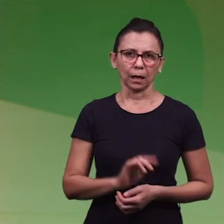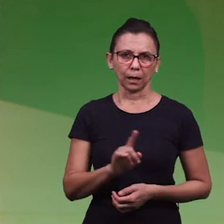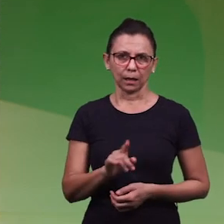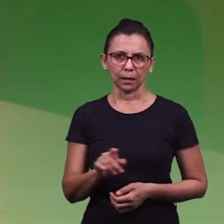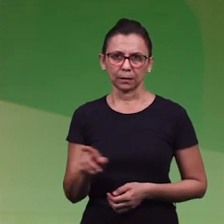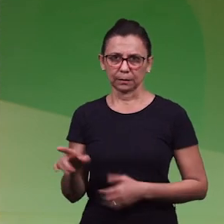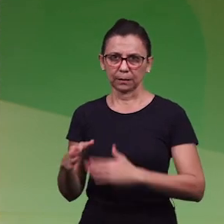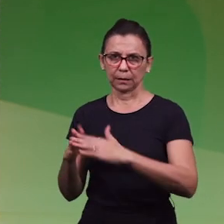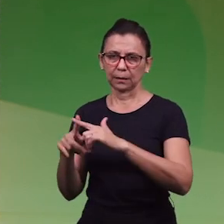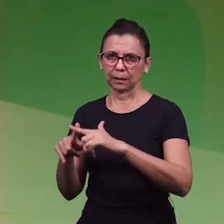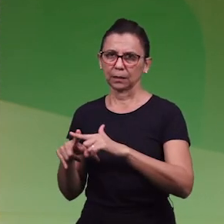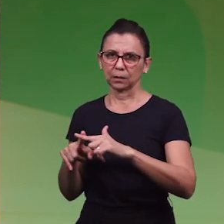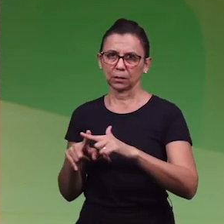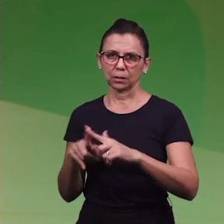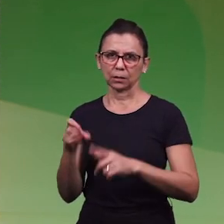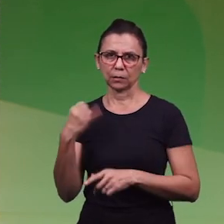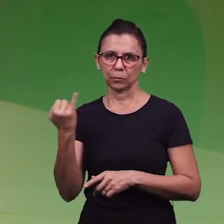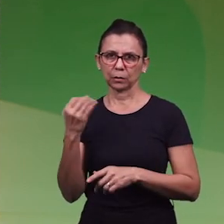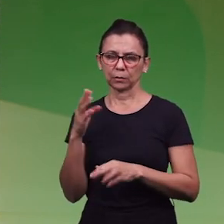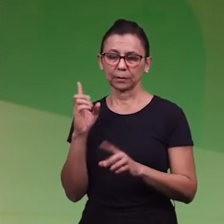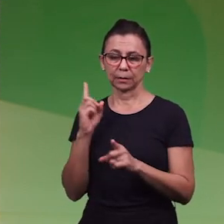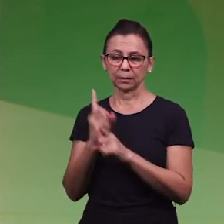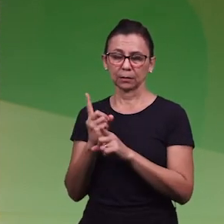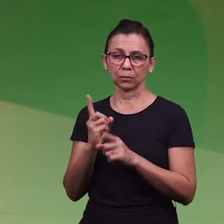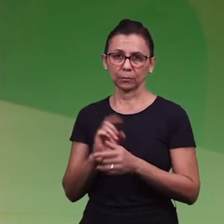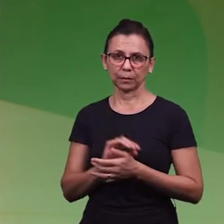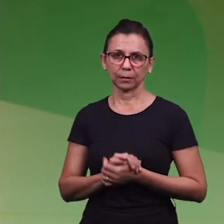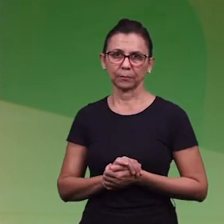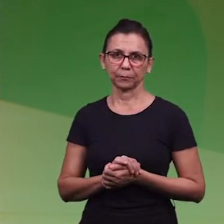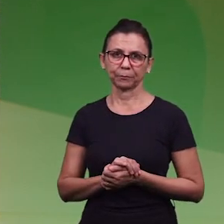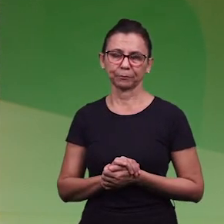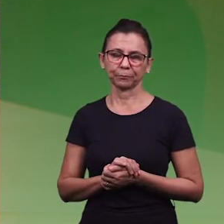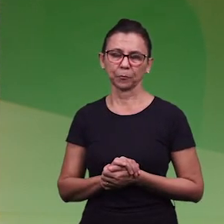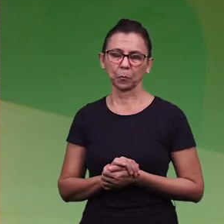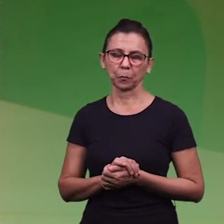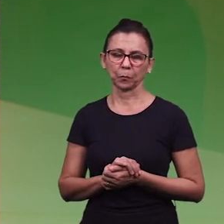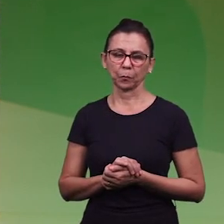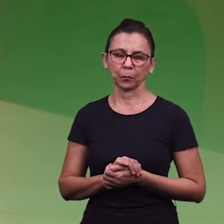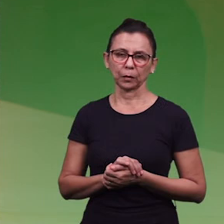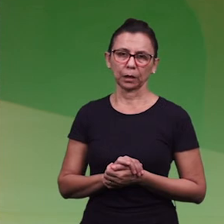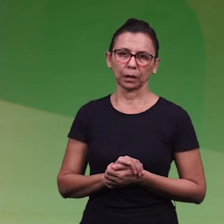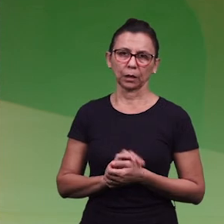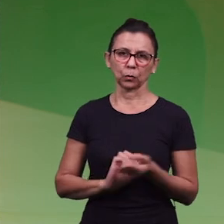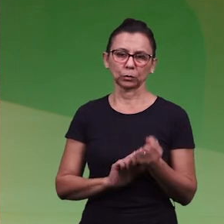meio da igreja, os segredos desses recursos